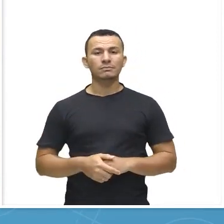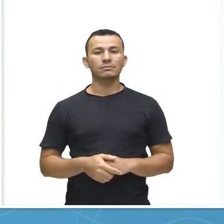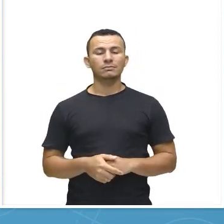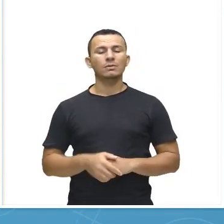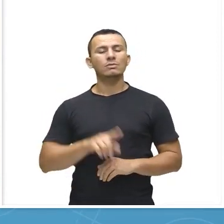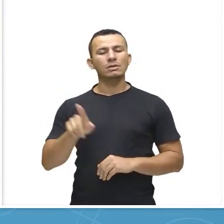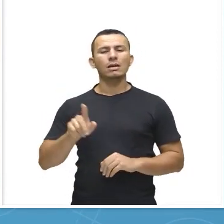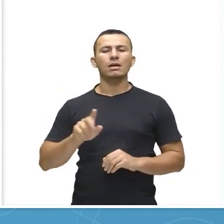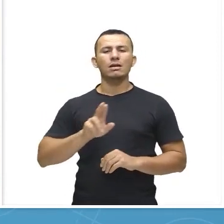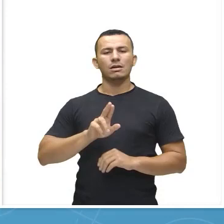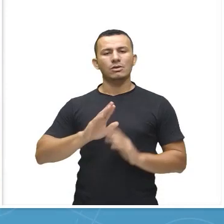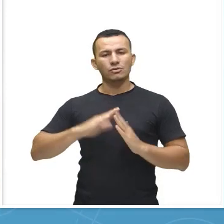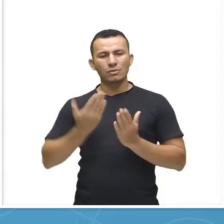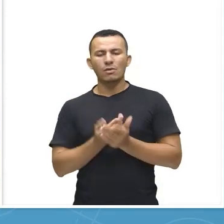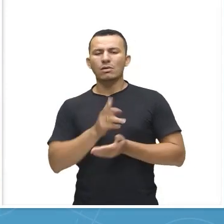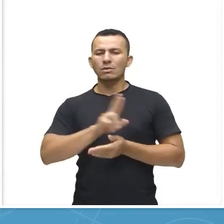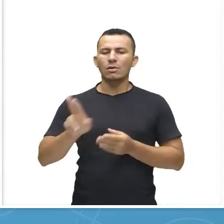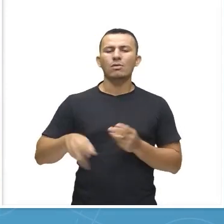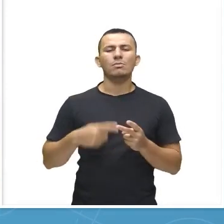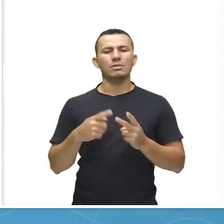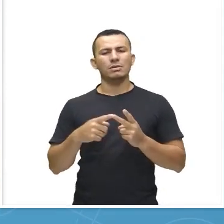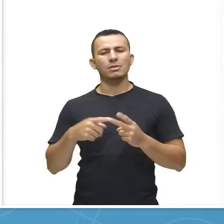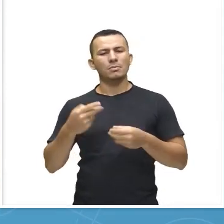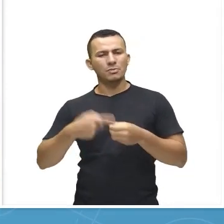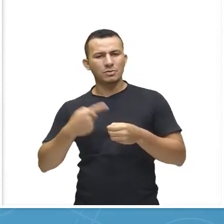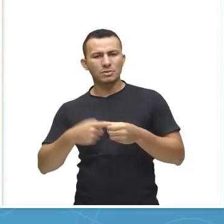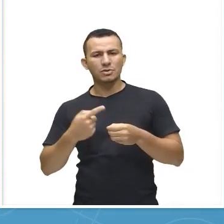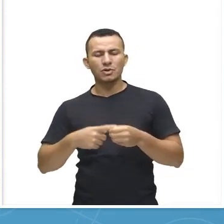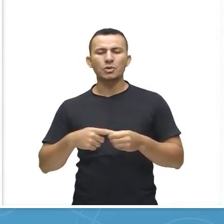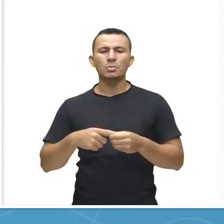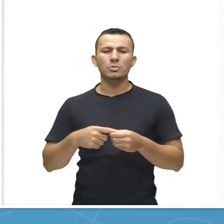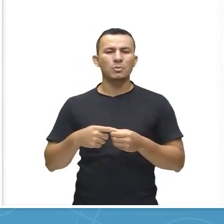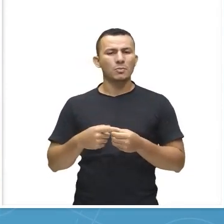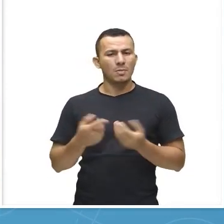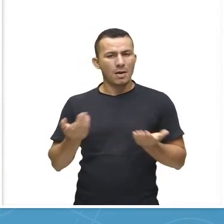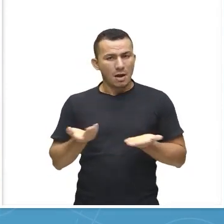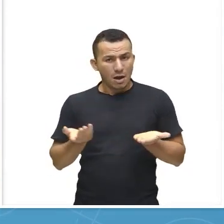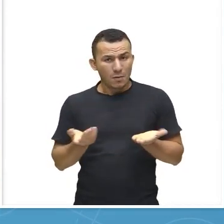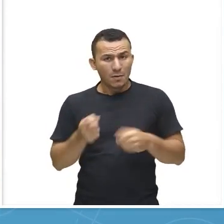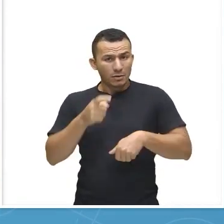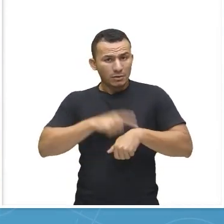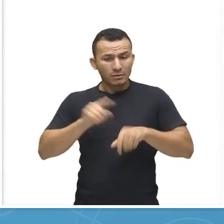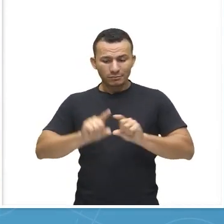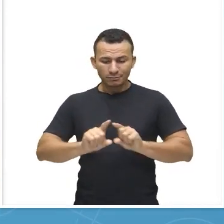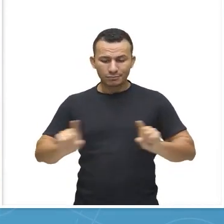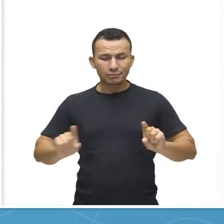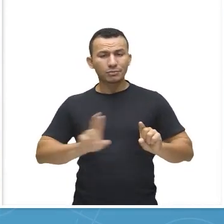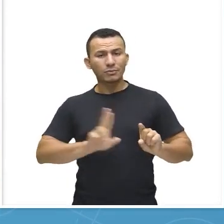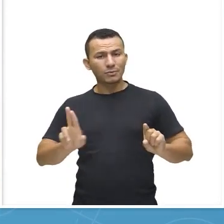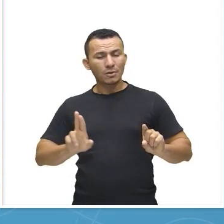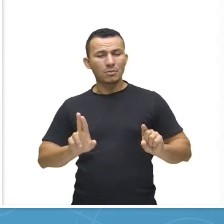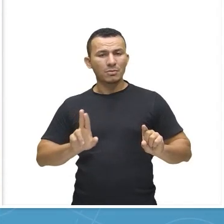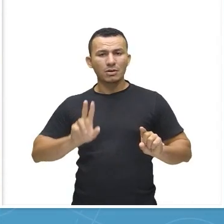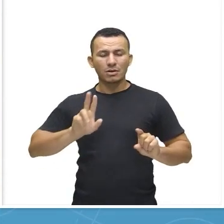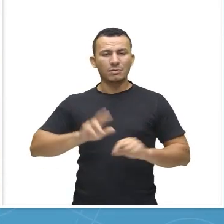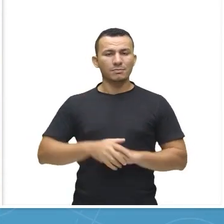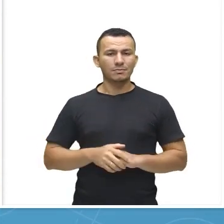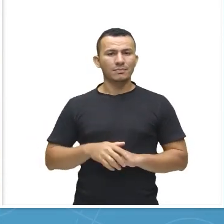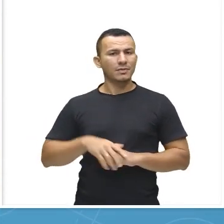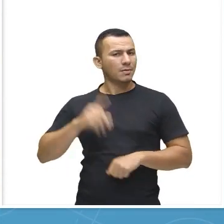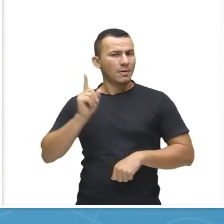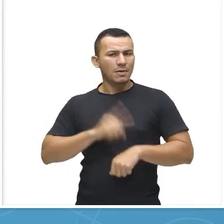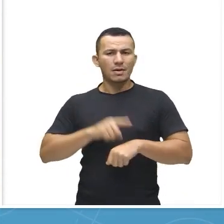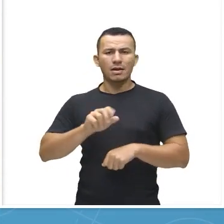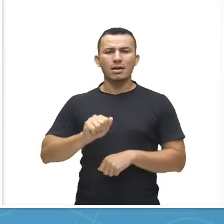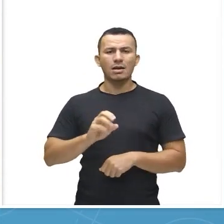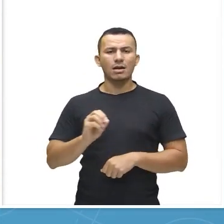sua escola, o seu nome, do seu município, aparece ao vivo aqui com a gente. Então, não estamos gravando não, essa transmissão ao